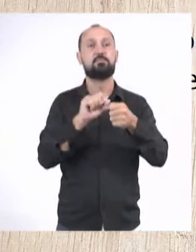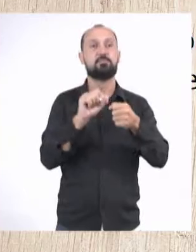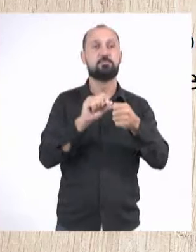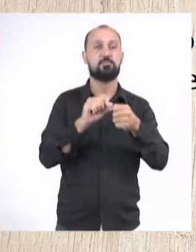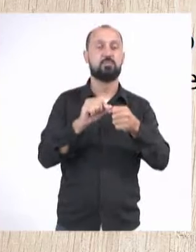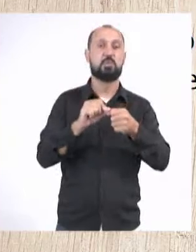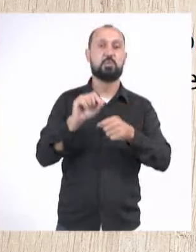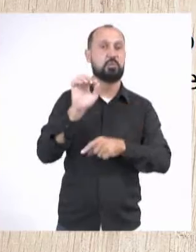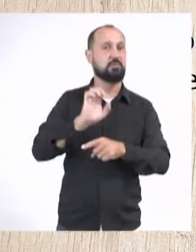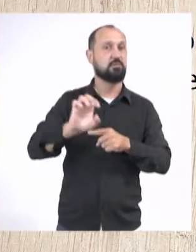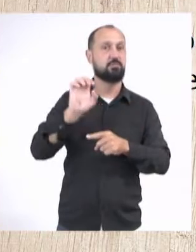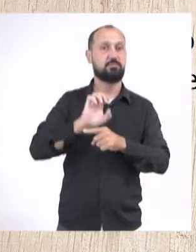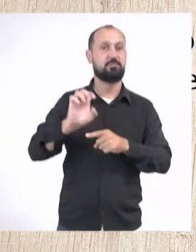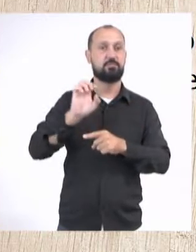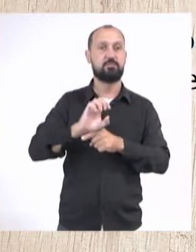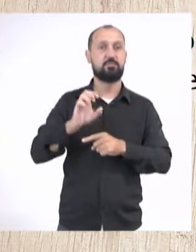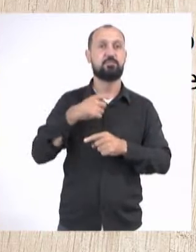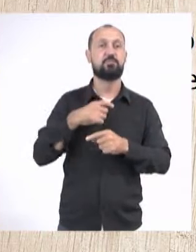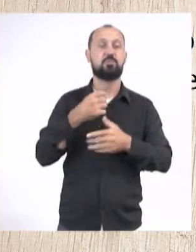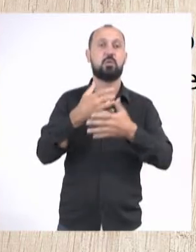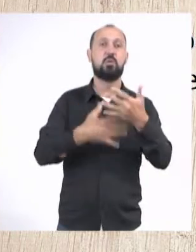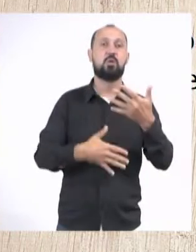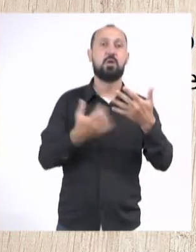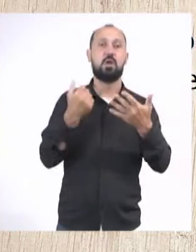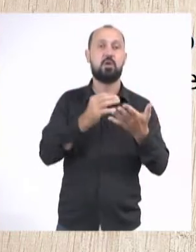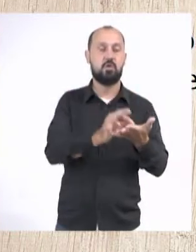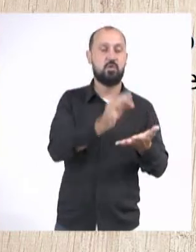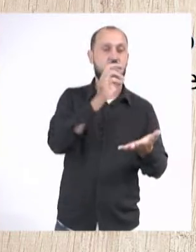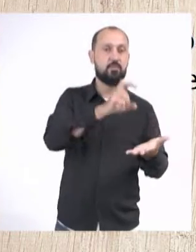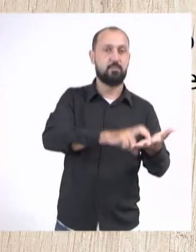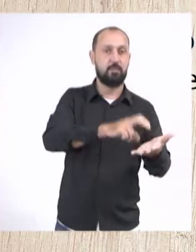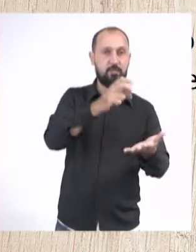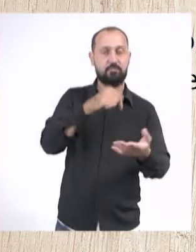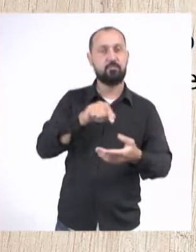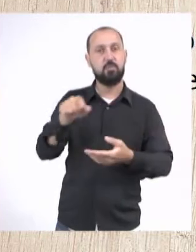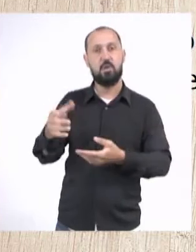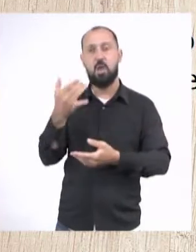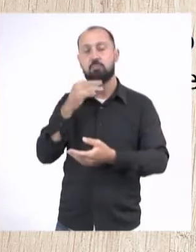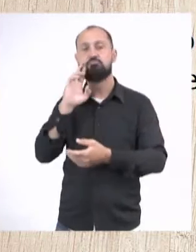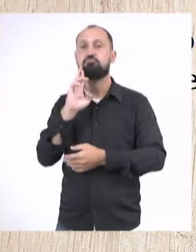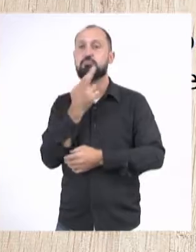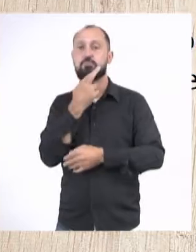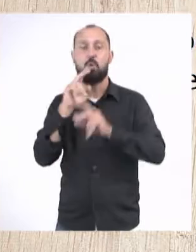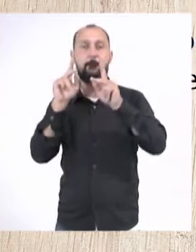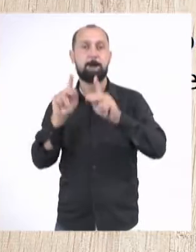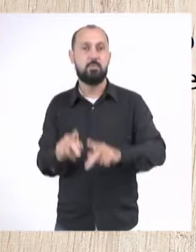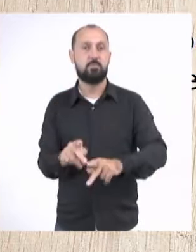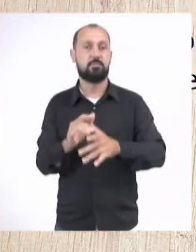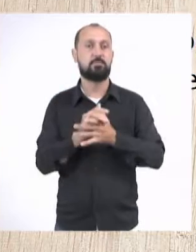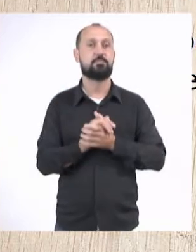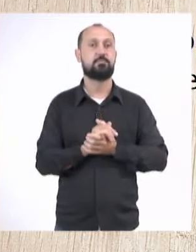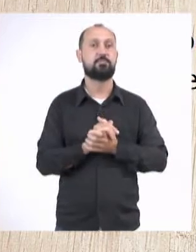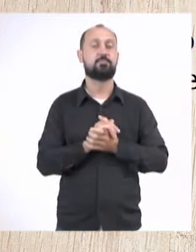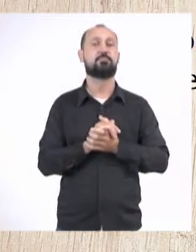executado no estado, tanto um cardápio para o café e um cardápio para o restaurante popular.